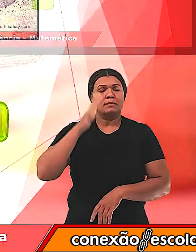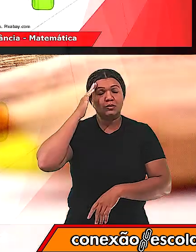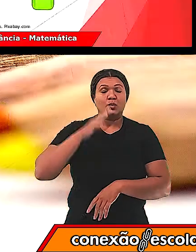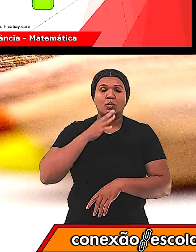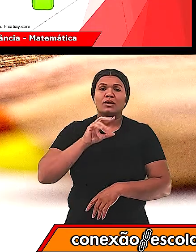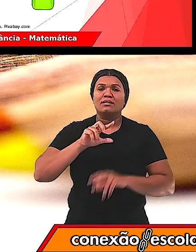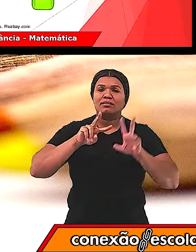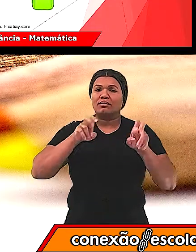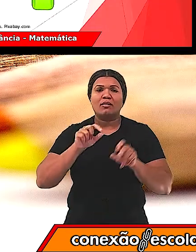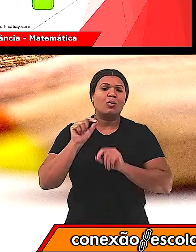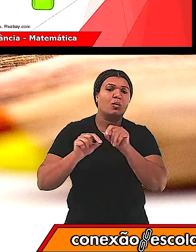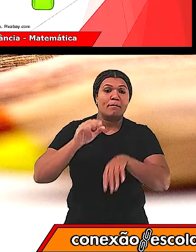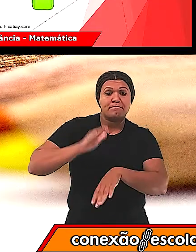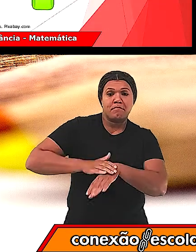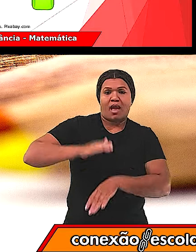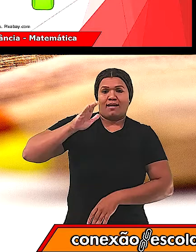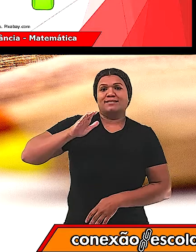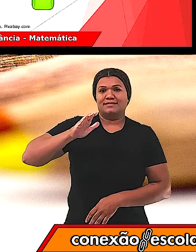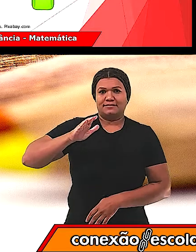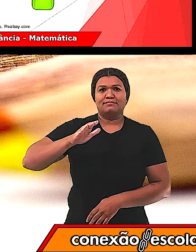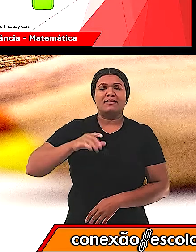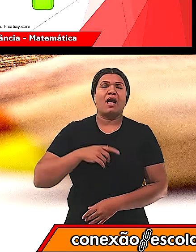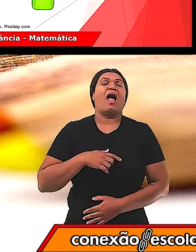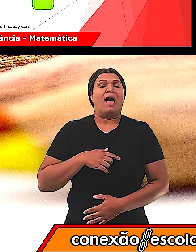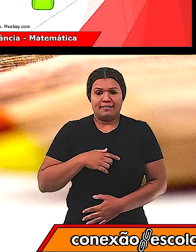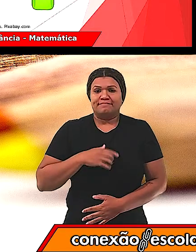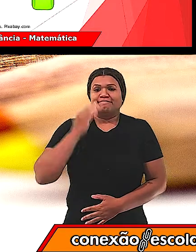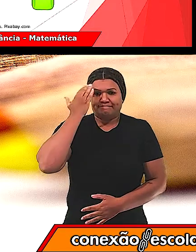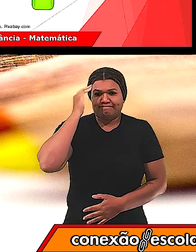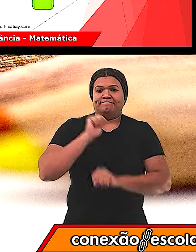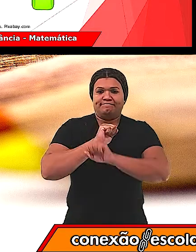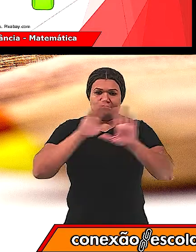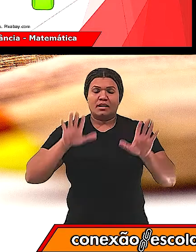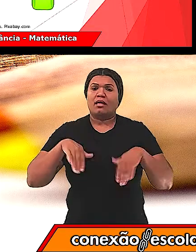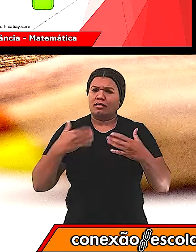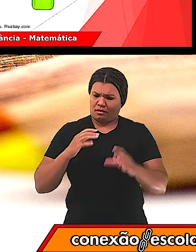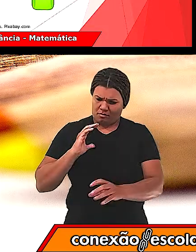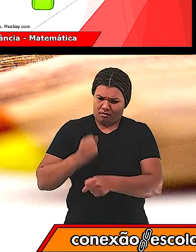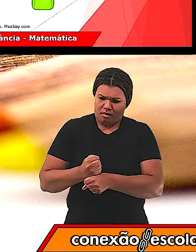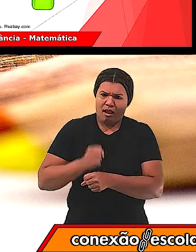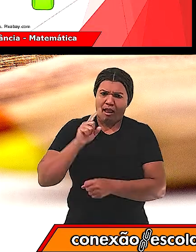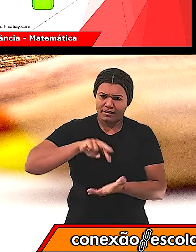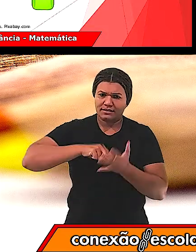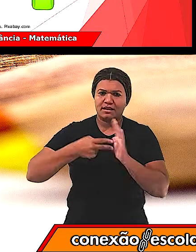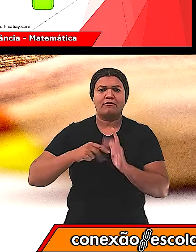mais. Ah, Isabela, entendi. Então a adição é o